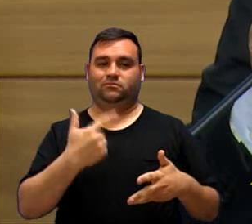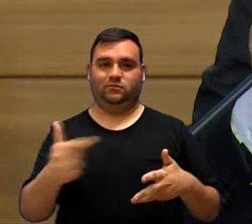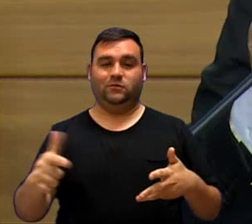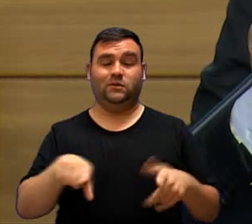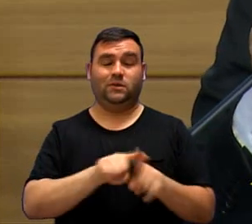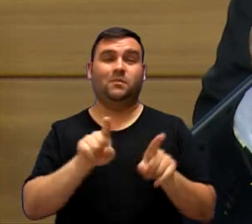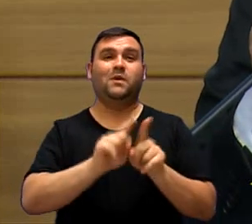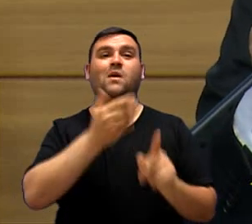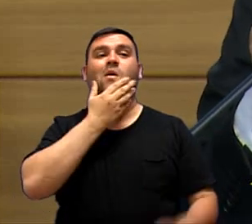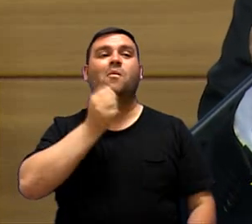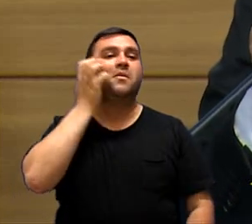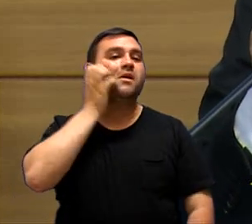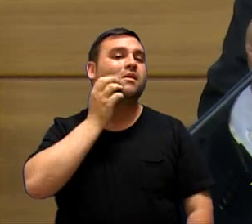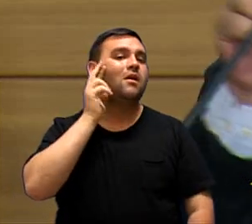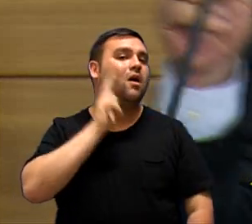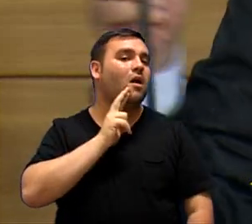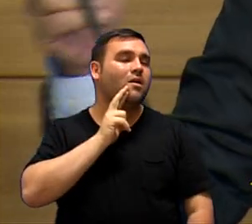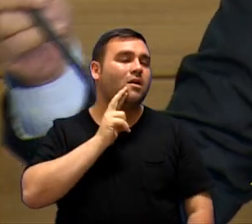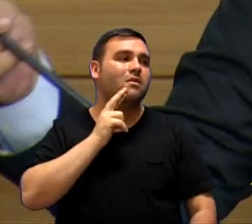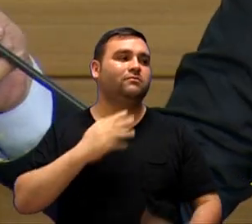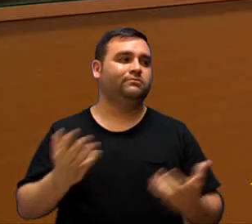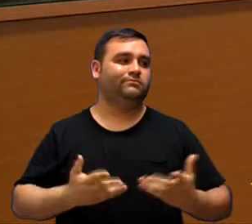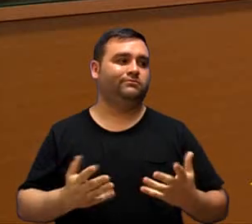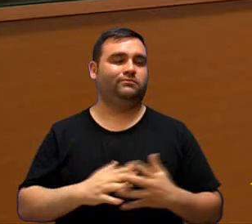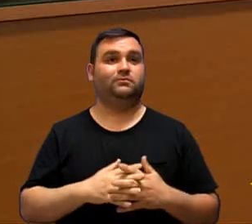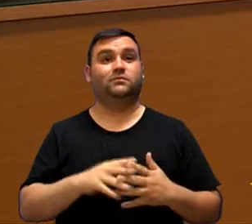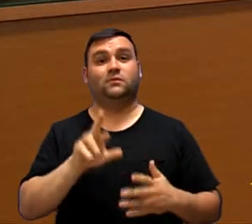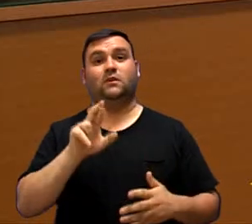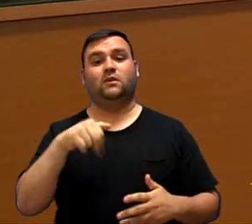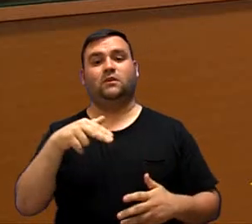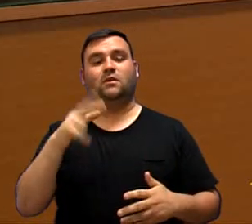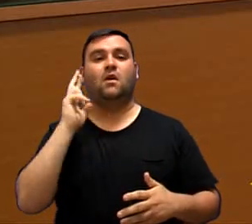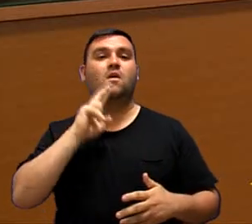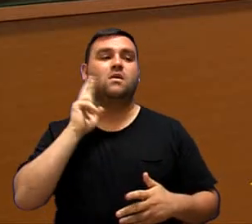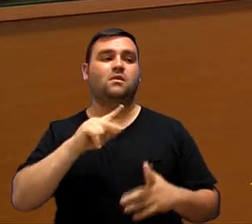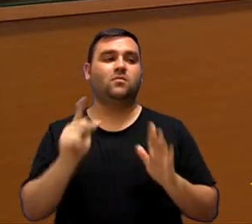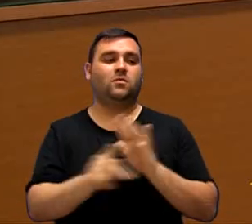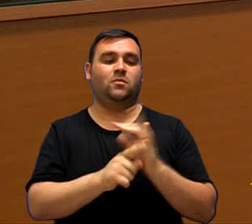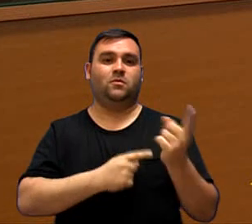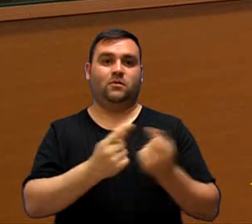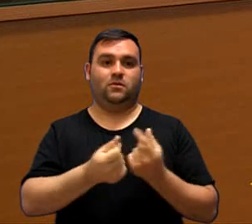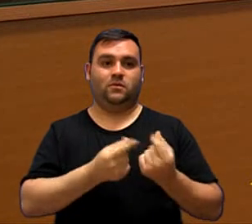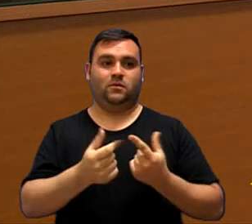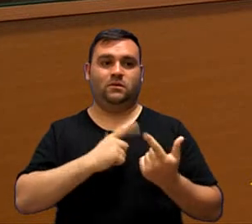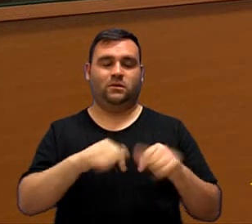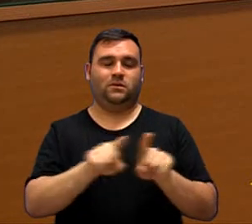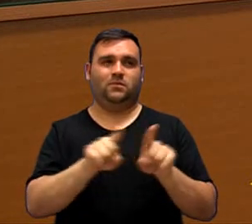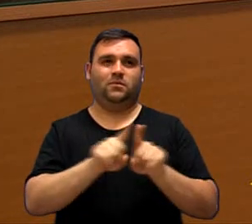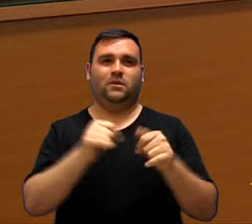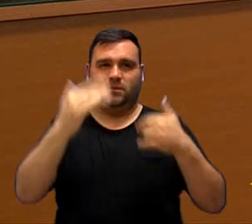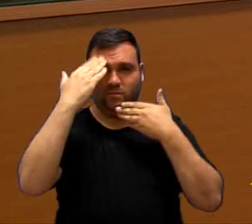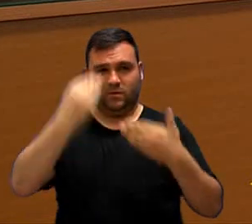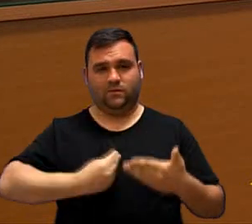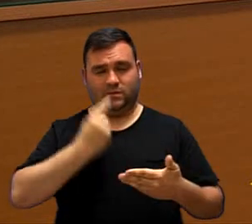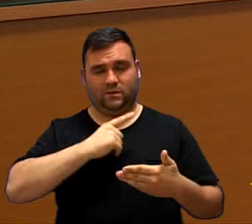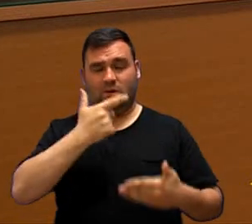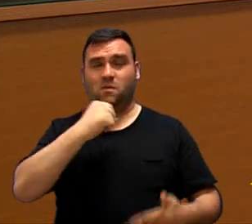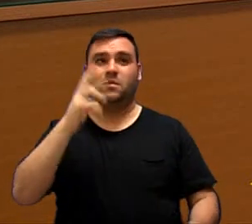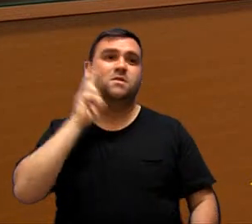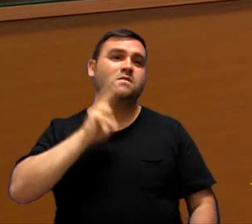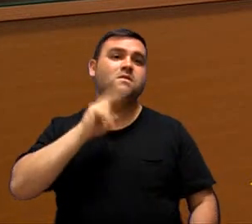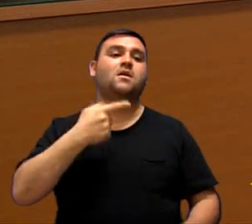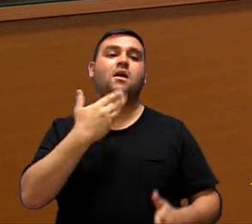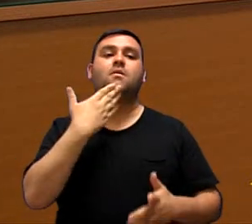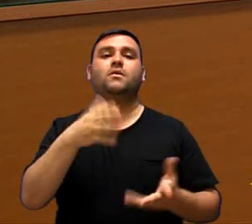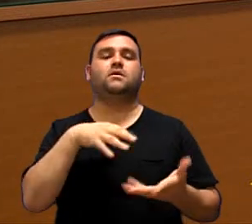o vereador Renan, no momento. Renan é da Comissão de Finanças, né, Renan? Agradecer a presença do vereador Renan Santos, já pedi uma